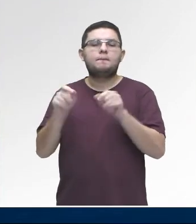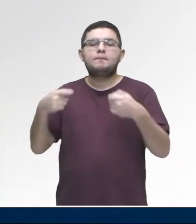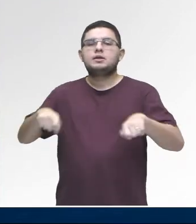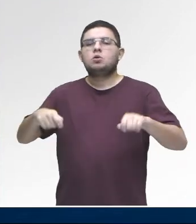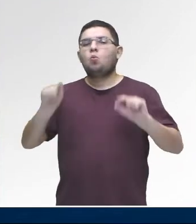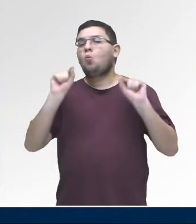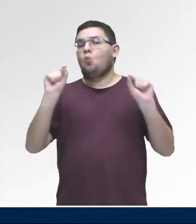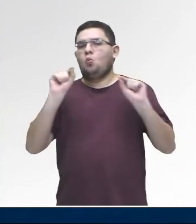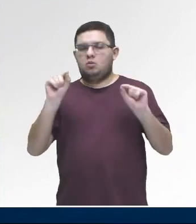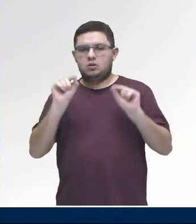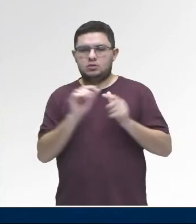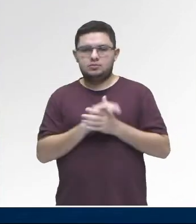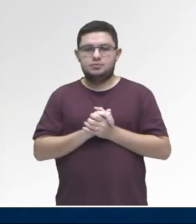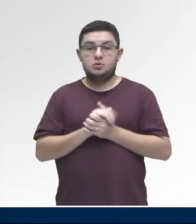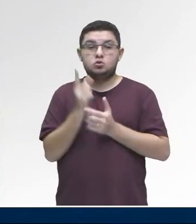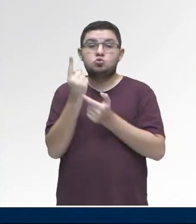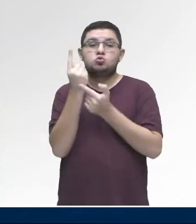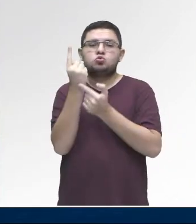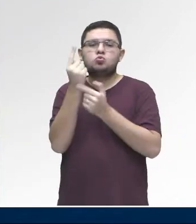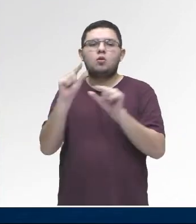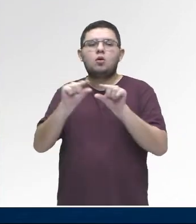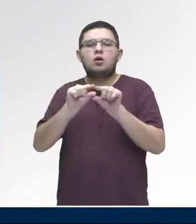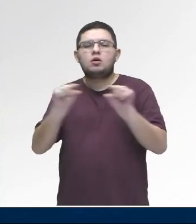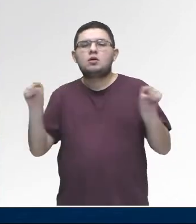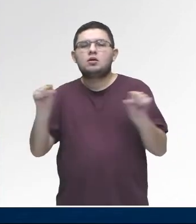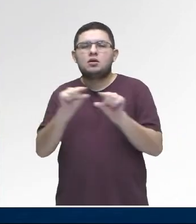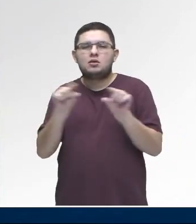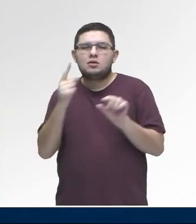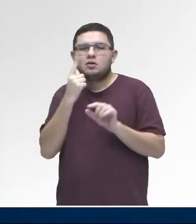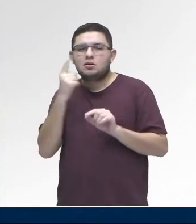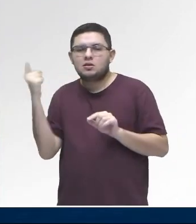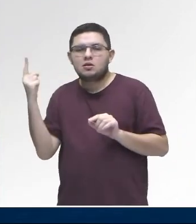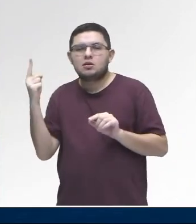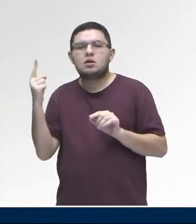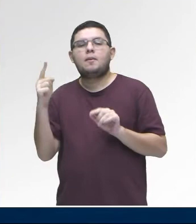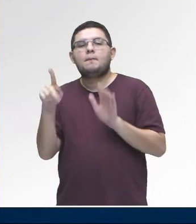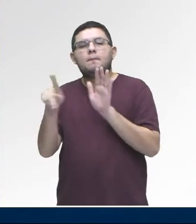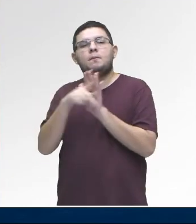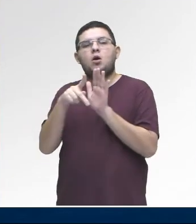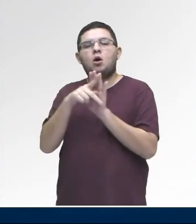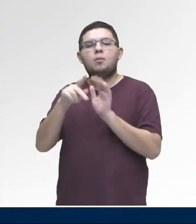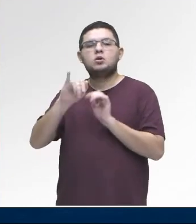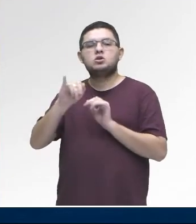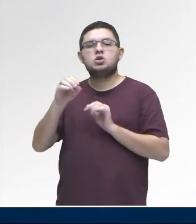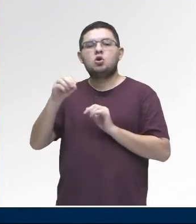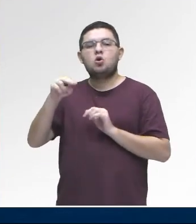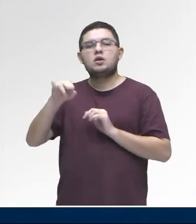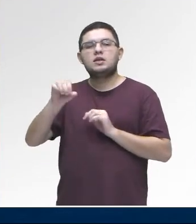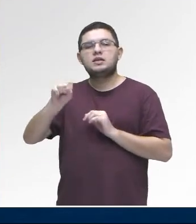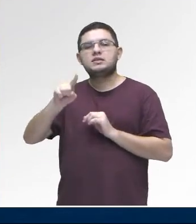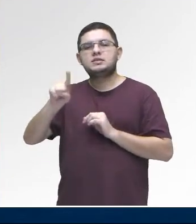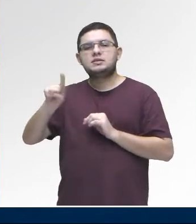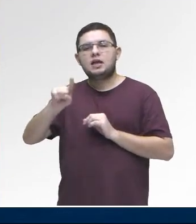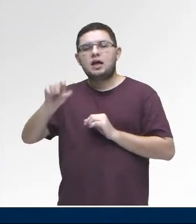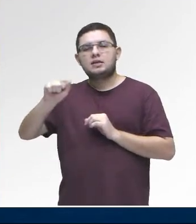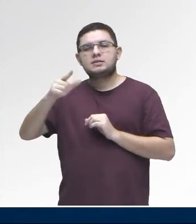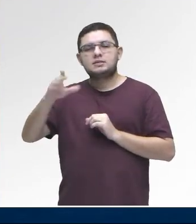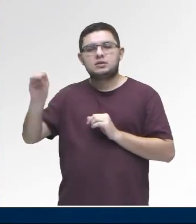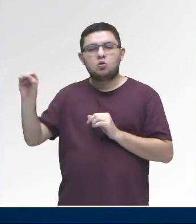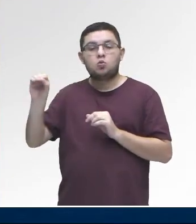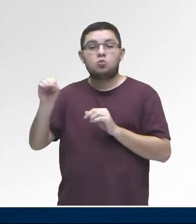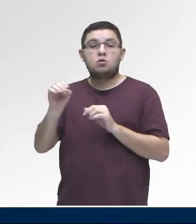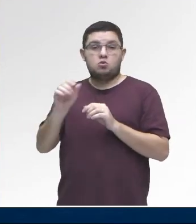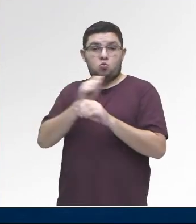preciso da equação de ionização do ácido, que no nosso caso